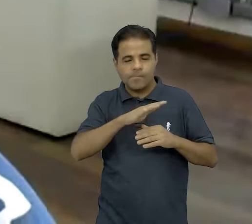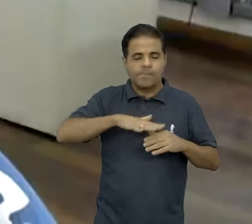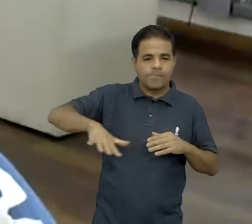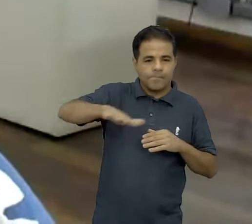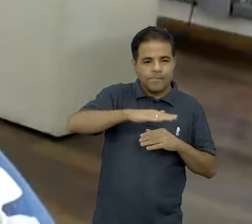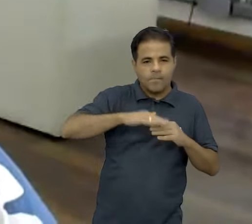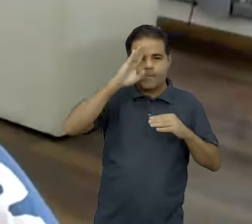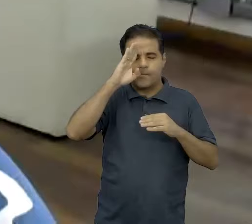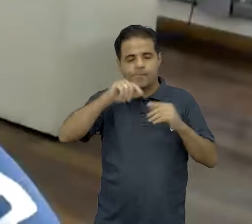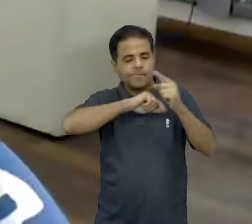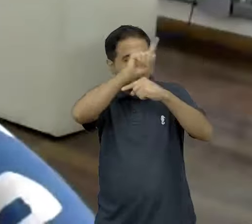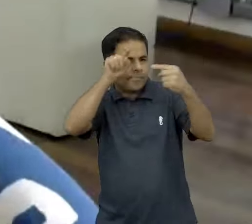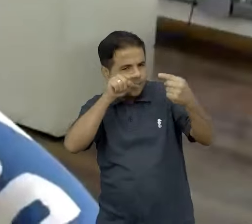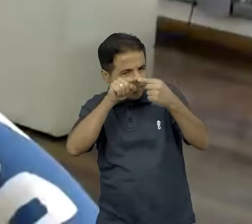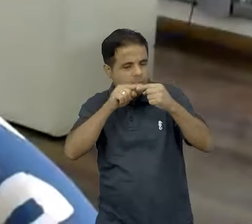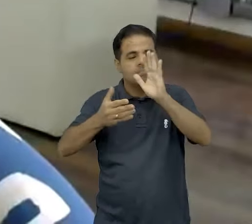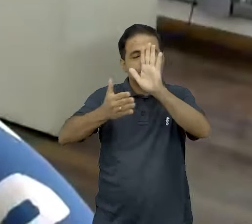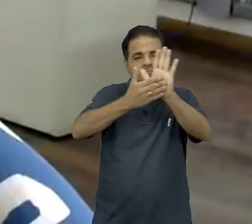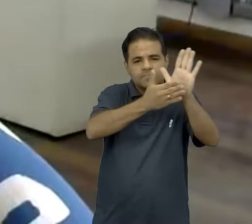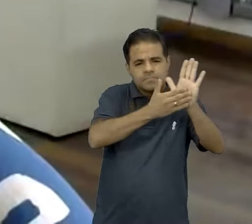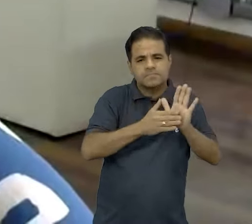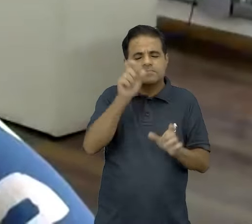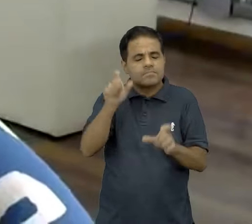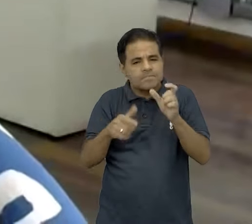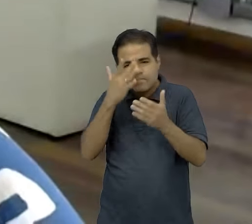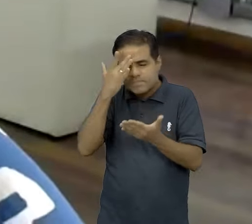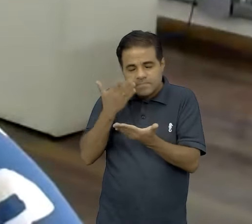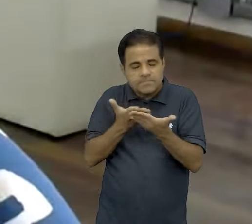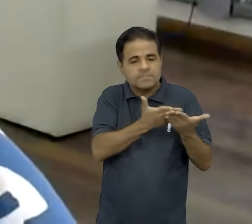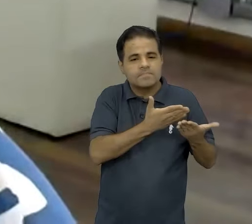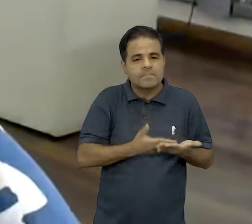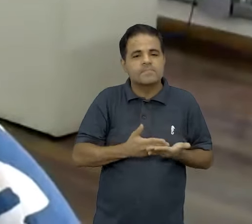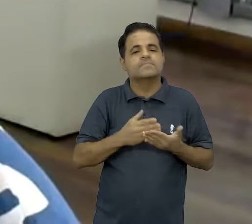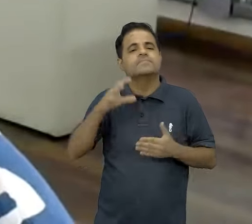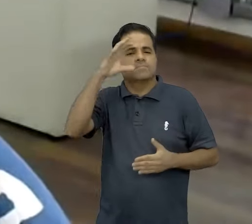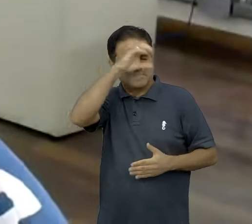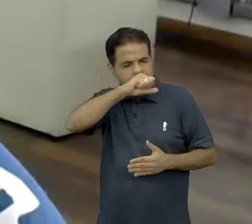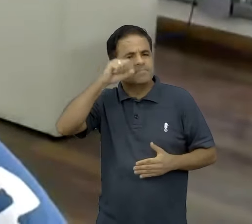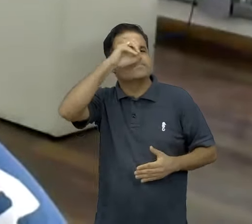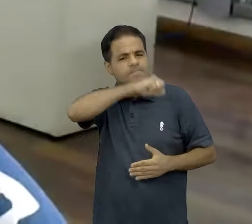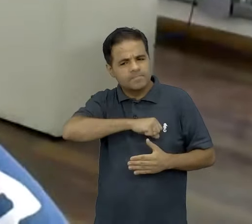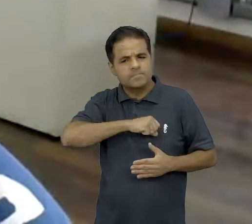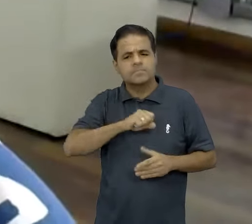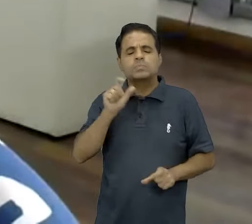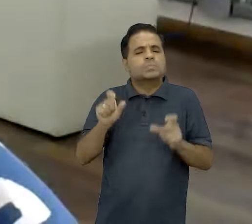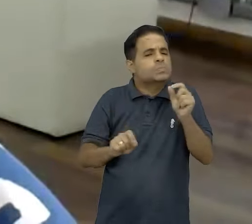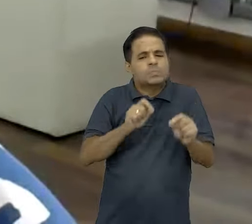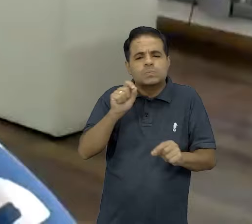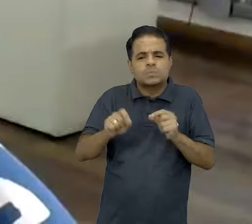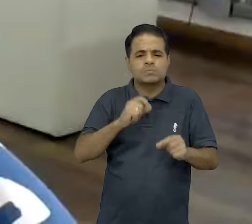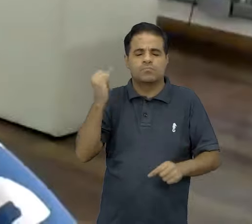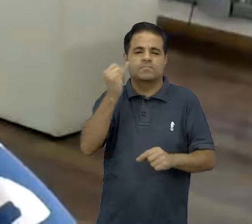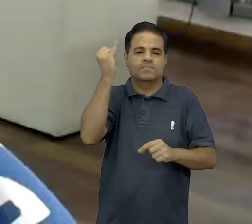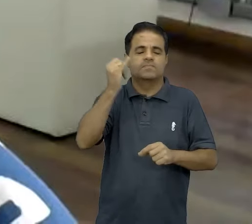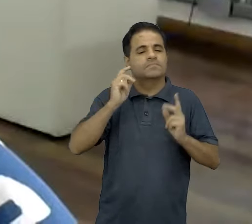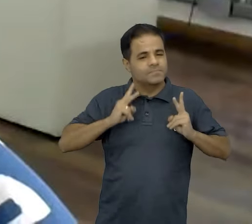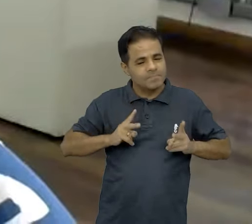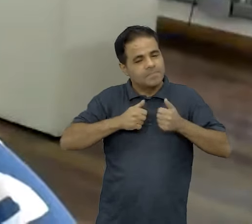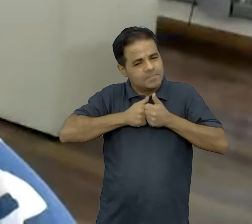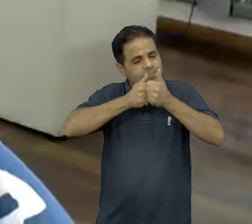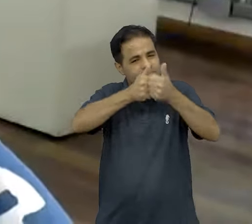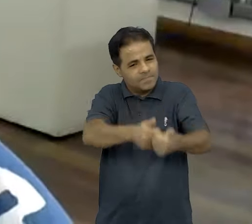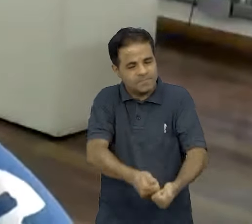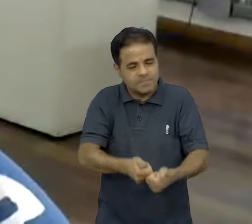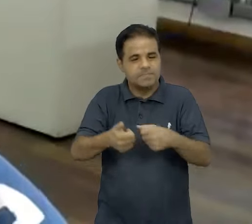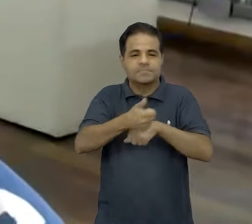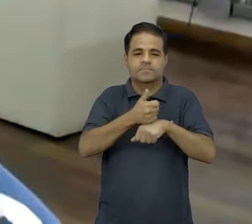como principal objetivo proporcionar ao estudante a possibilidade de aprender aquilo que é essencial para seguir sua